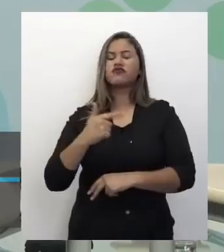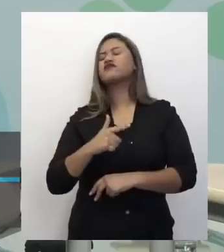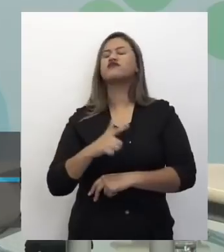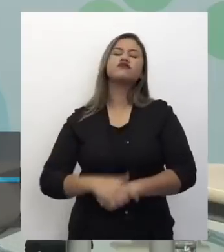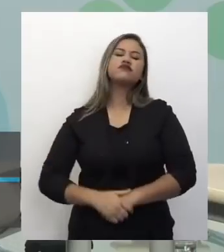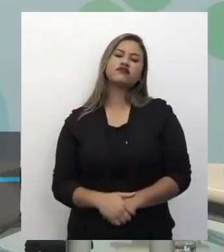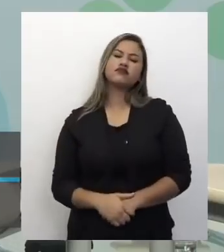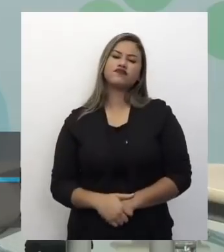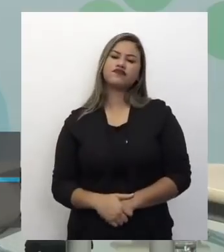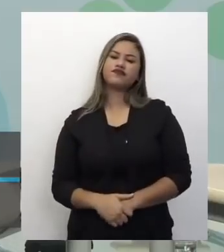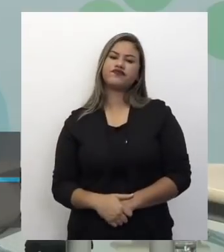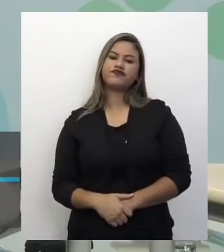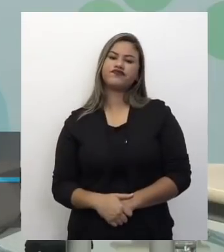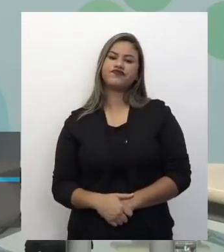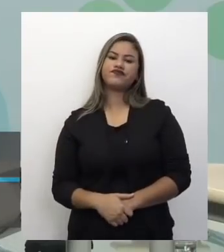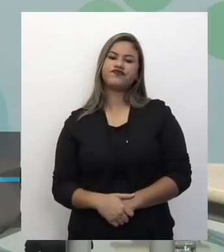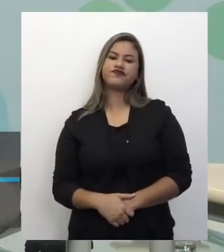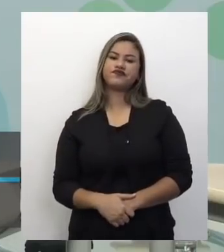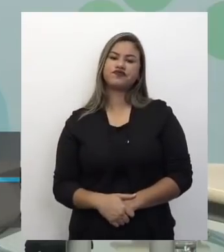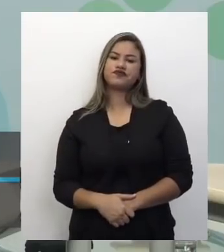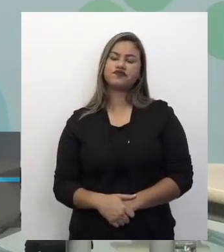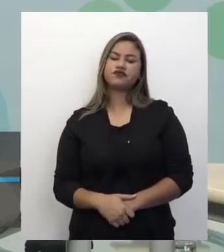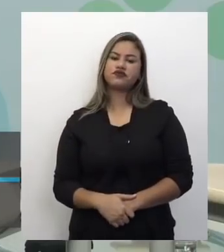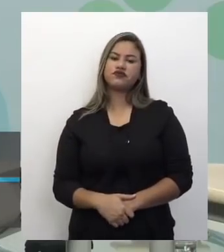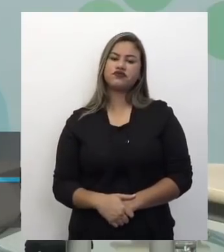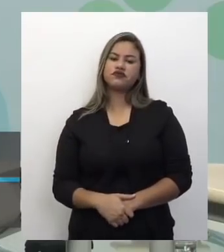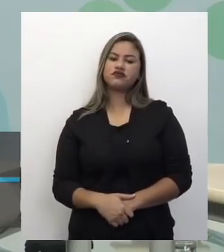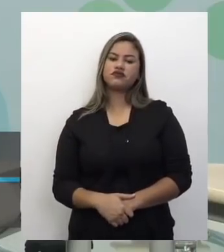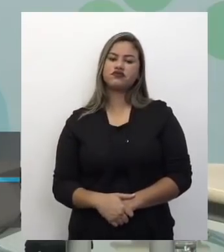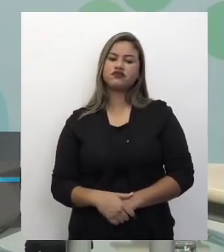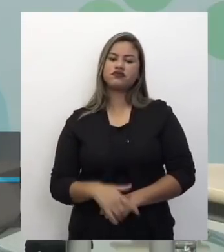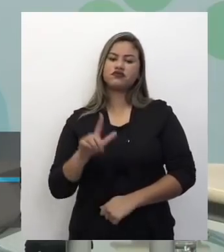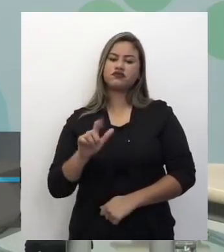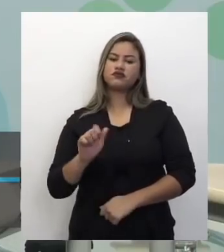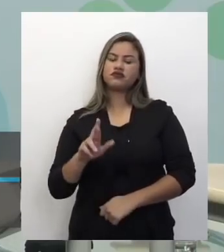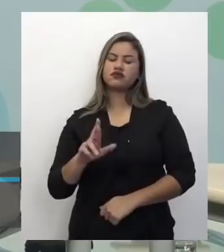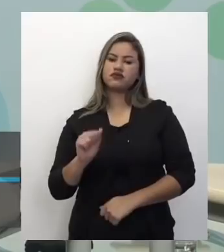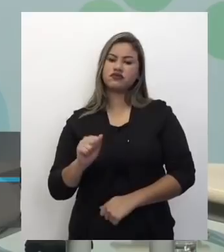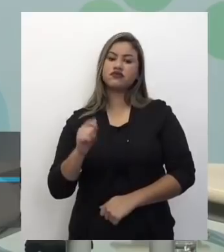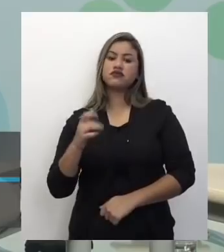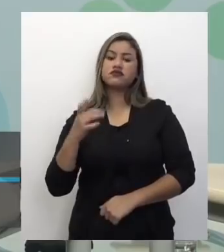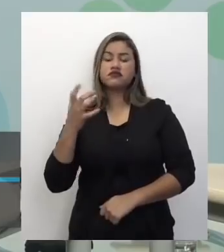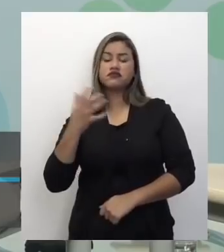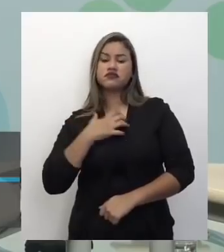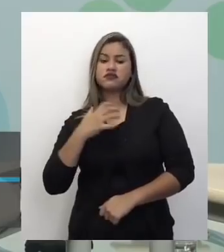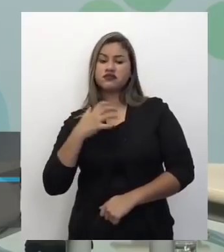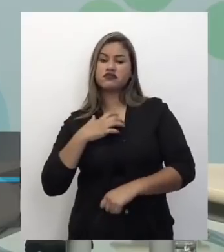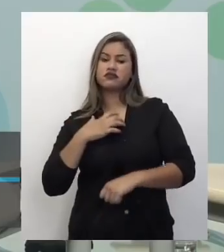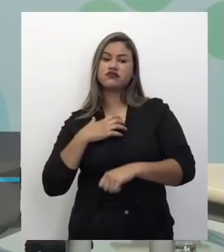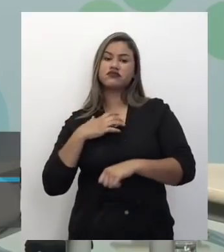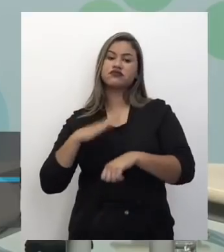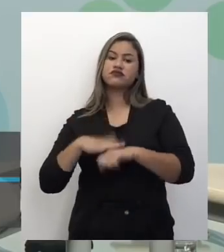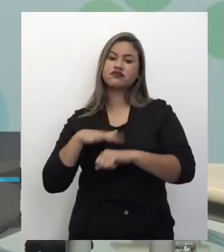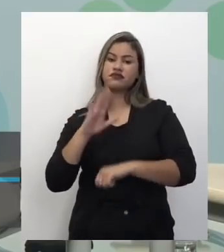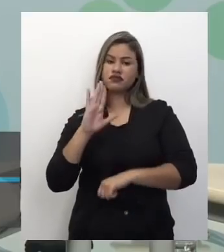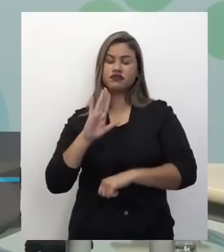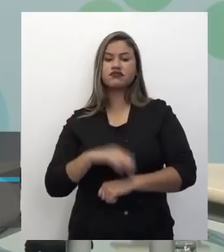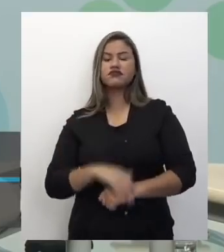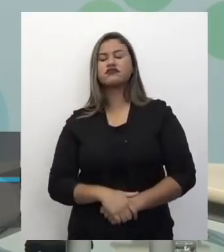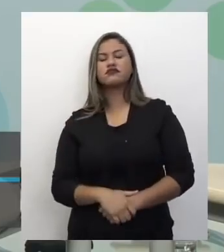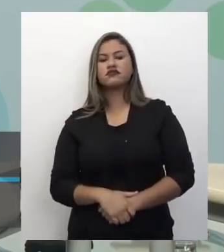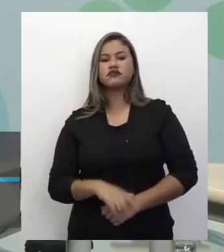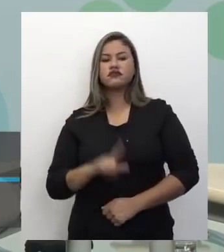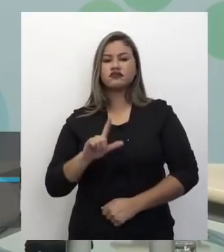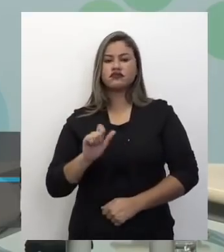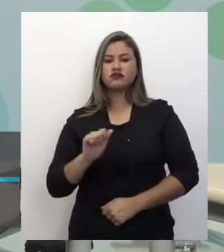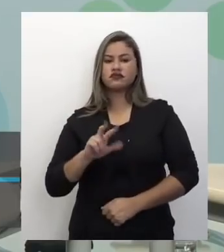tipo. A Lara, ela não sabe, mas ela também acha que tem mais de um tipo. A Lavínia diz que a diferença